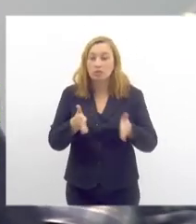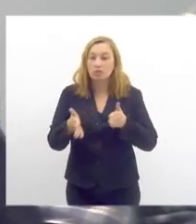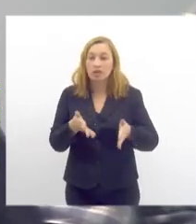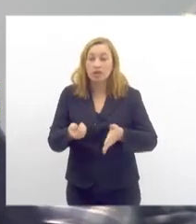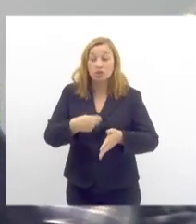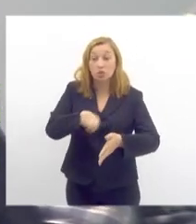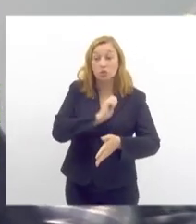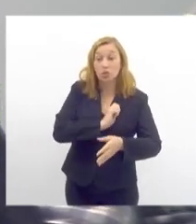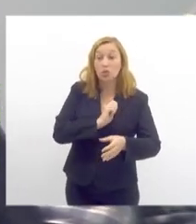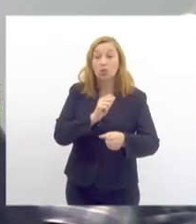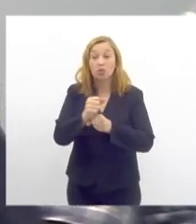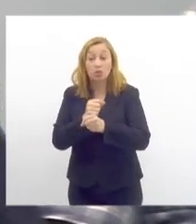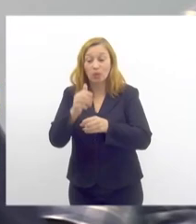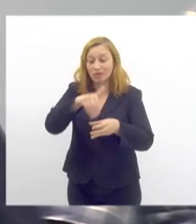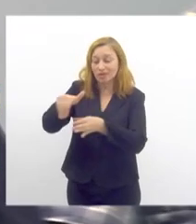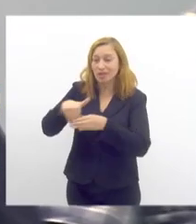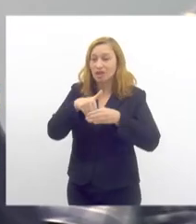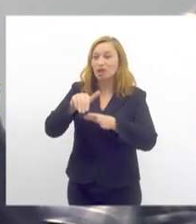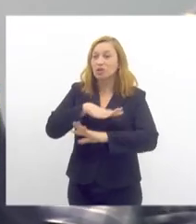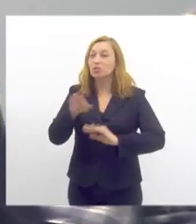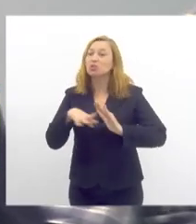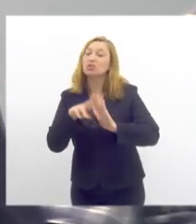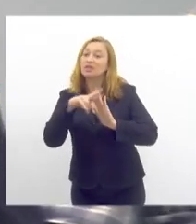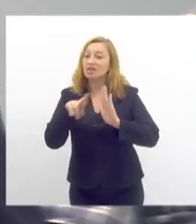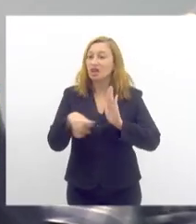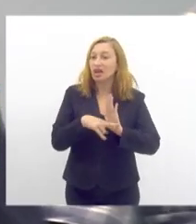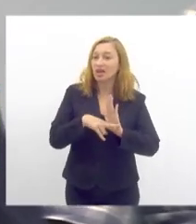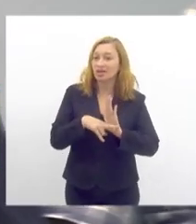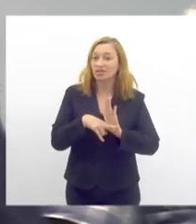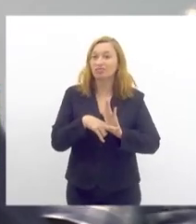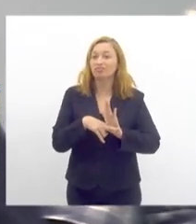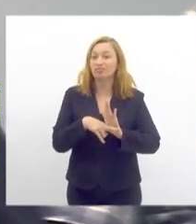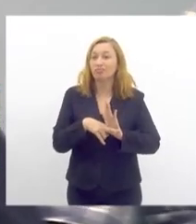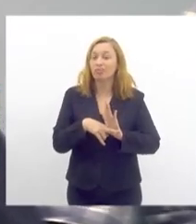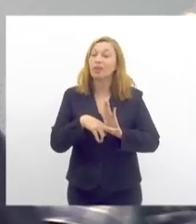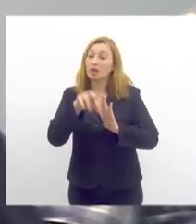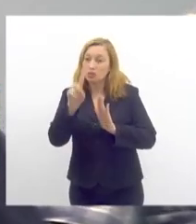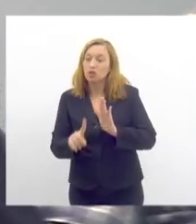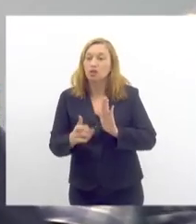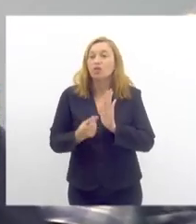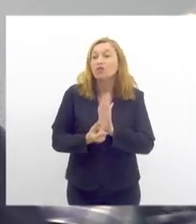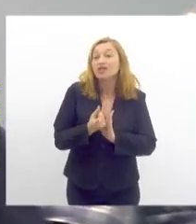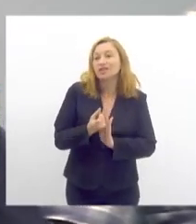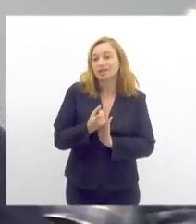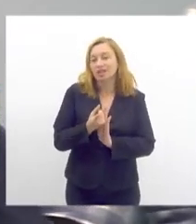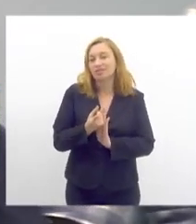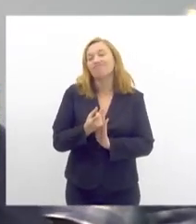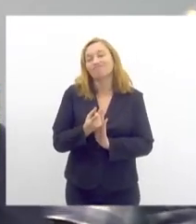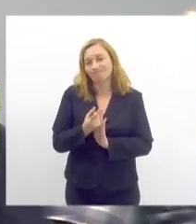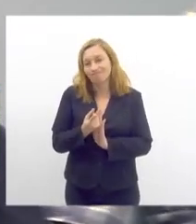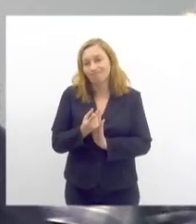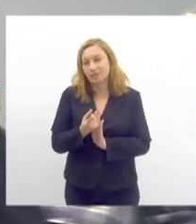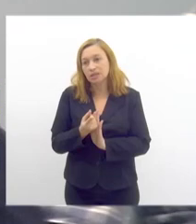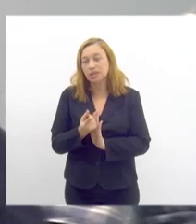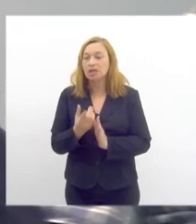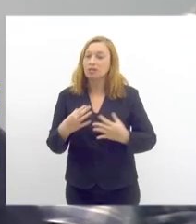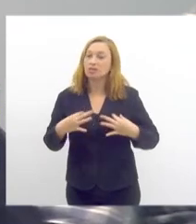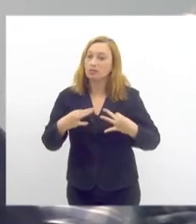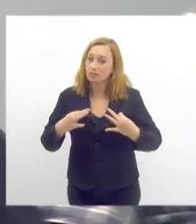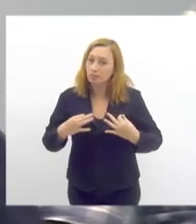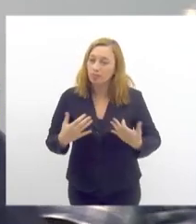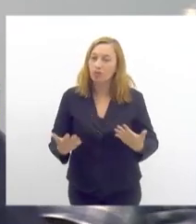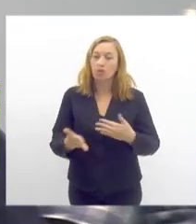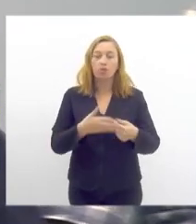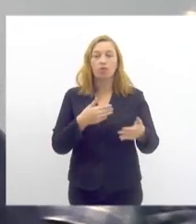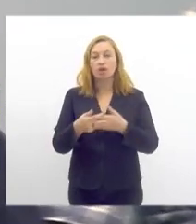ano eleitoral e com todas as regras do direito financeiro e orçamentário. Eu estou à disposição para